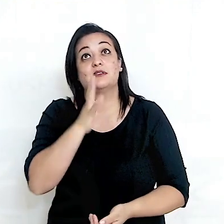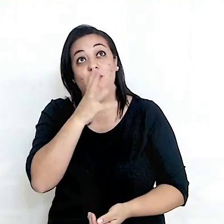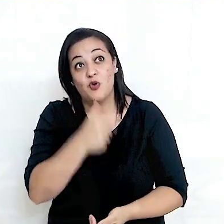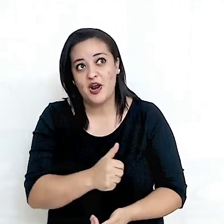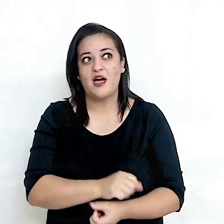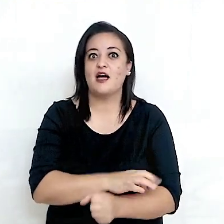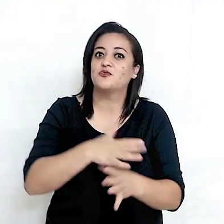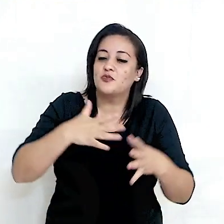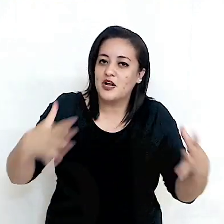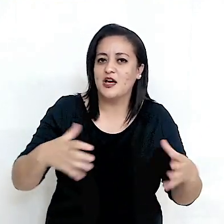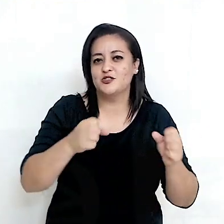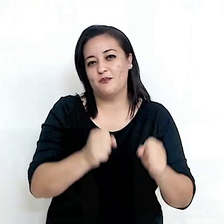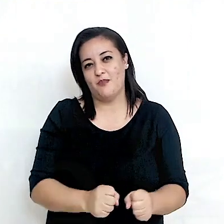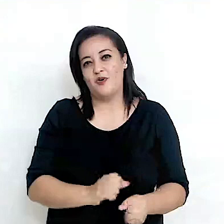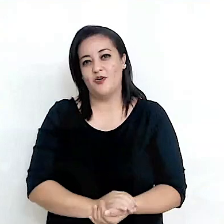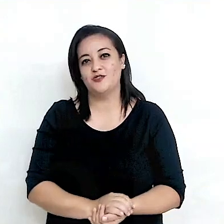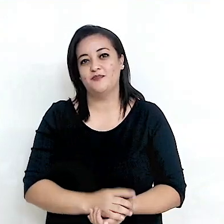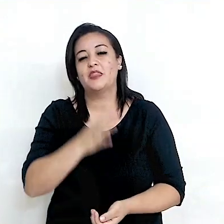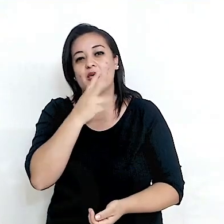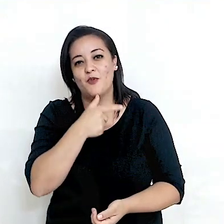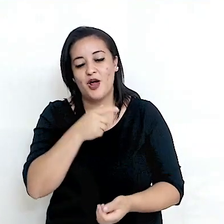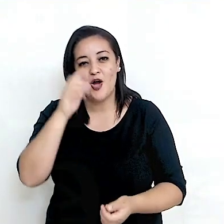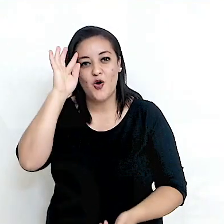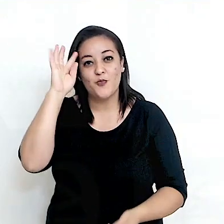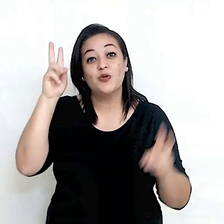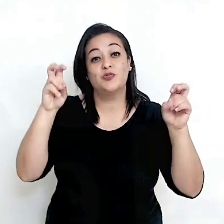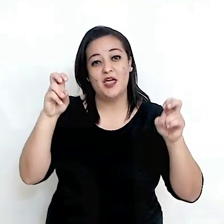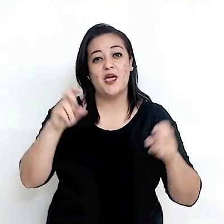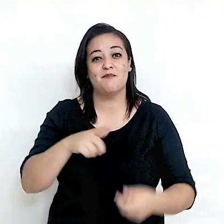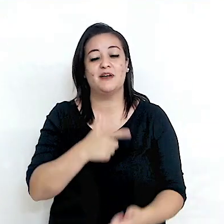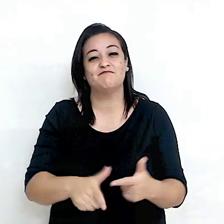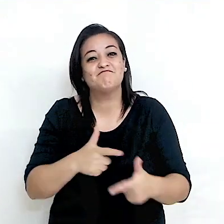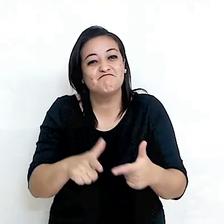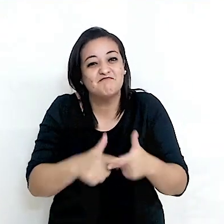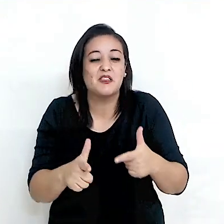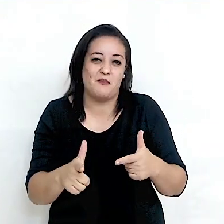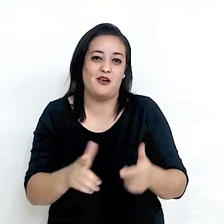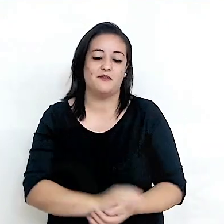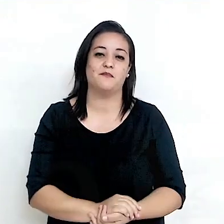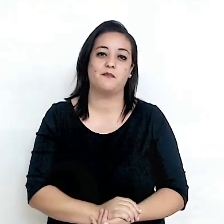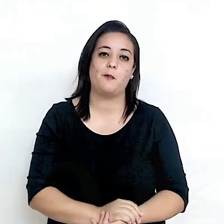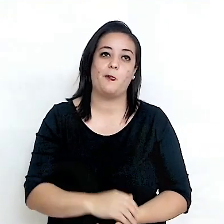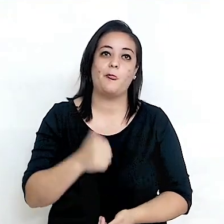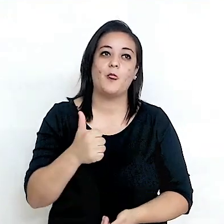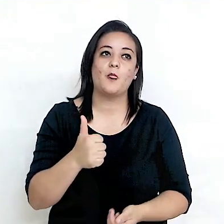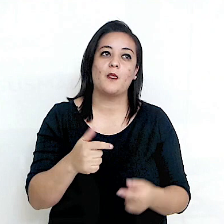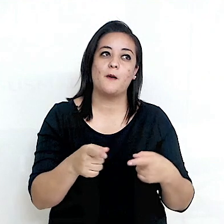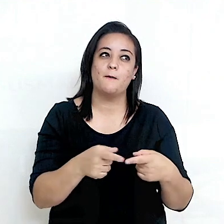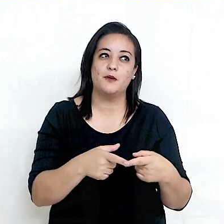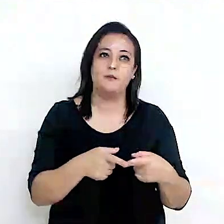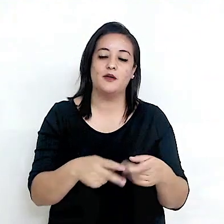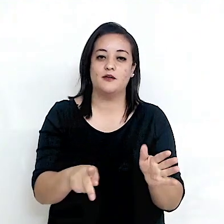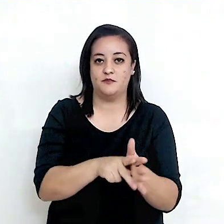grande que poderia talvez enfim comprometer o tema dessa exposição Então a primeira o primeiro